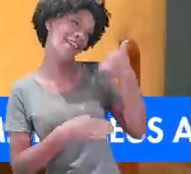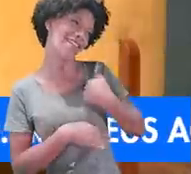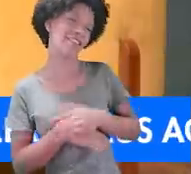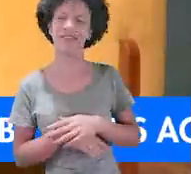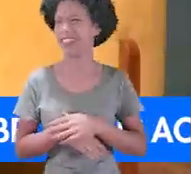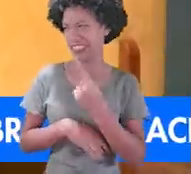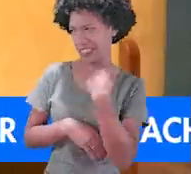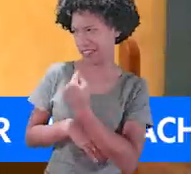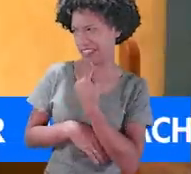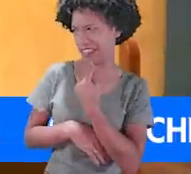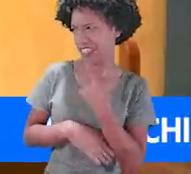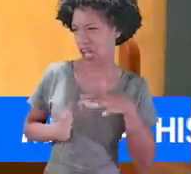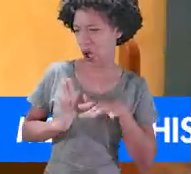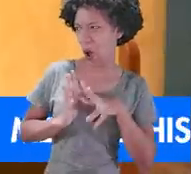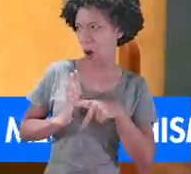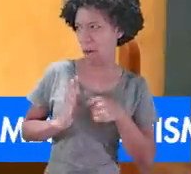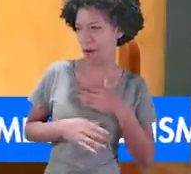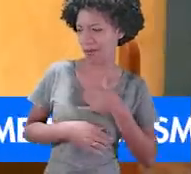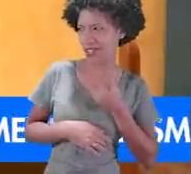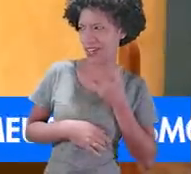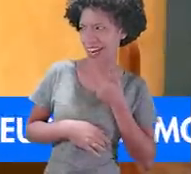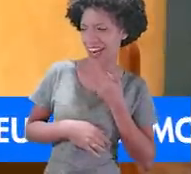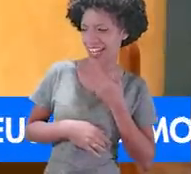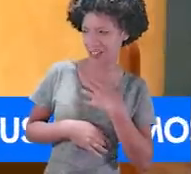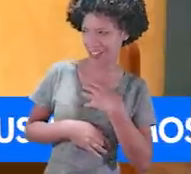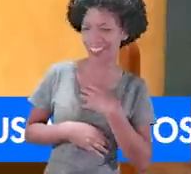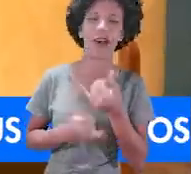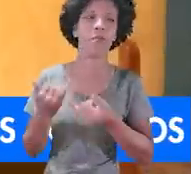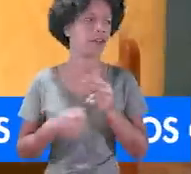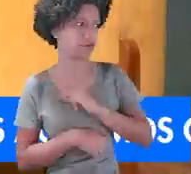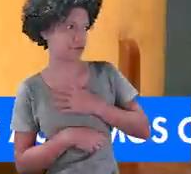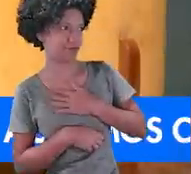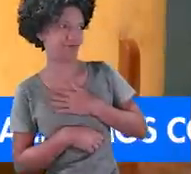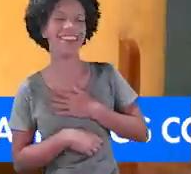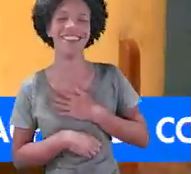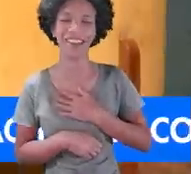Cara, você tá com carinha que pegou meu celular, irmão. Você tá... Não, brincadeira. Ah, tá. Victor,